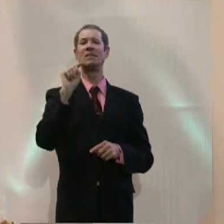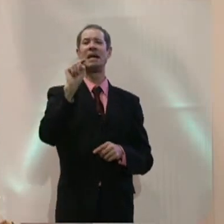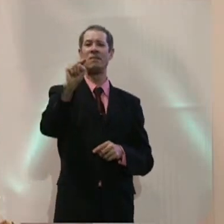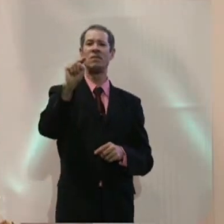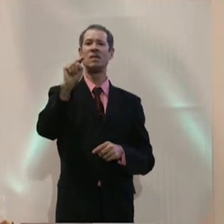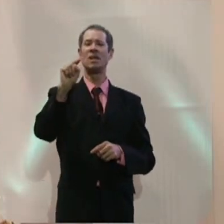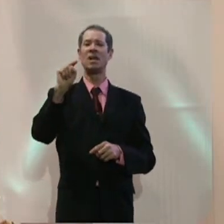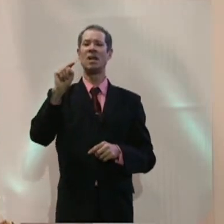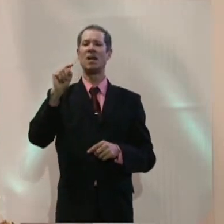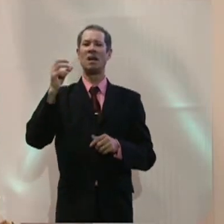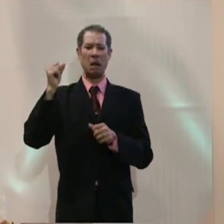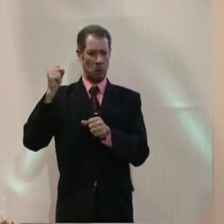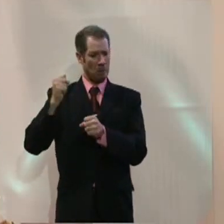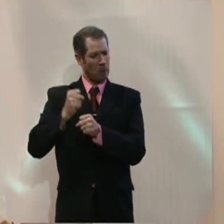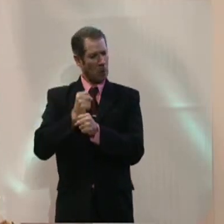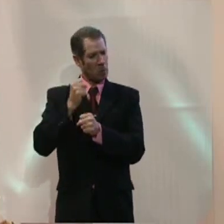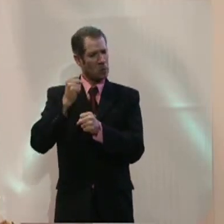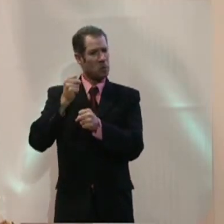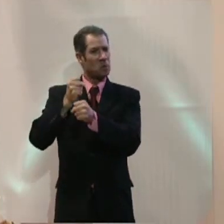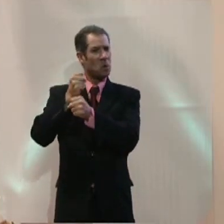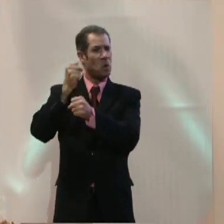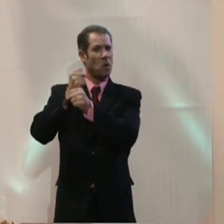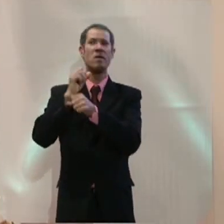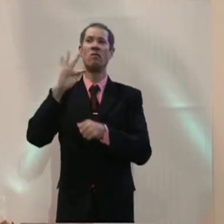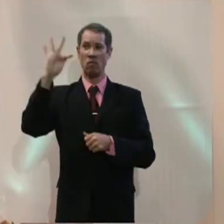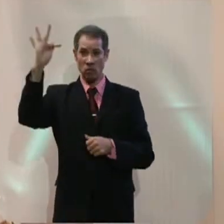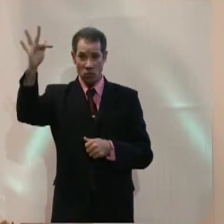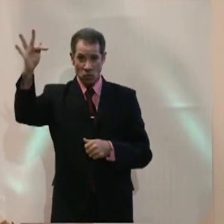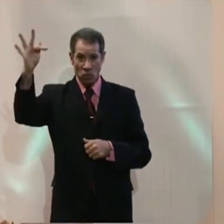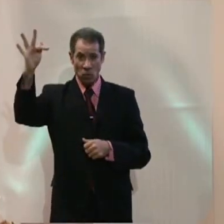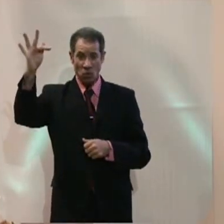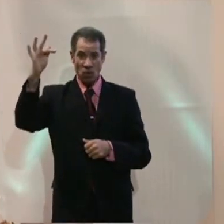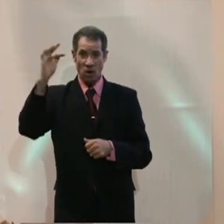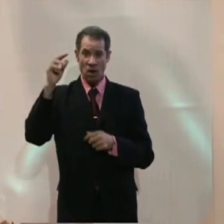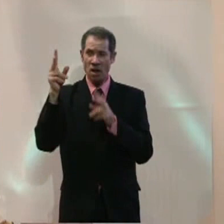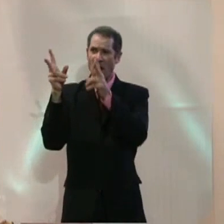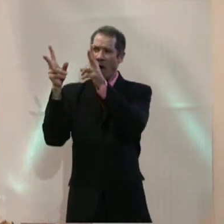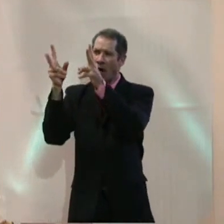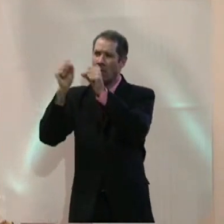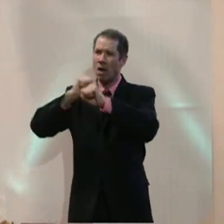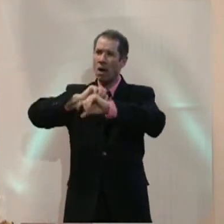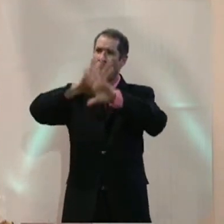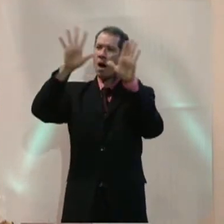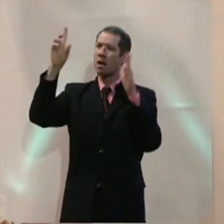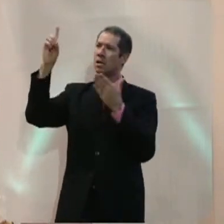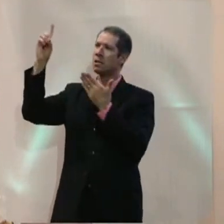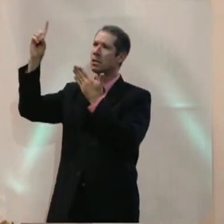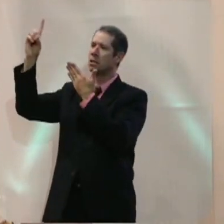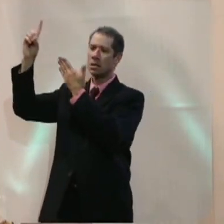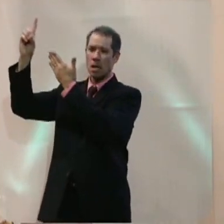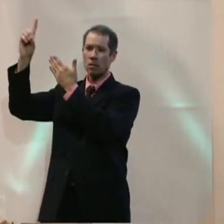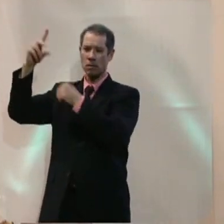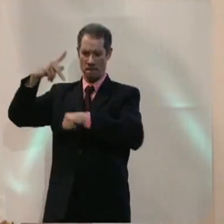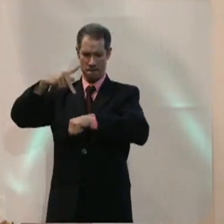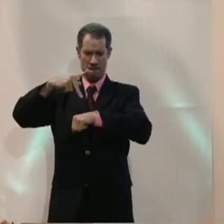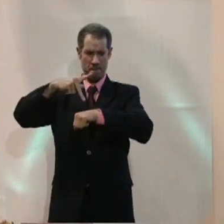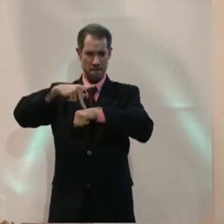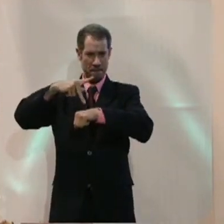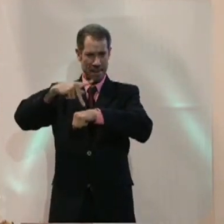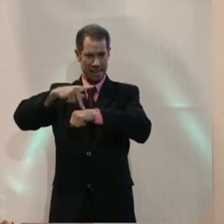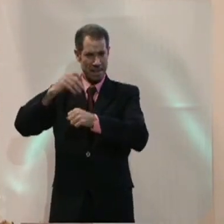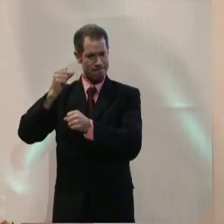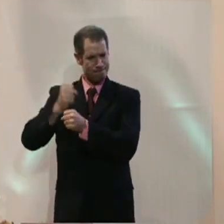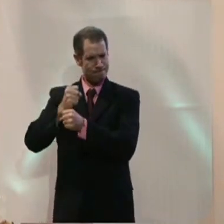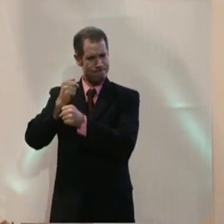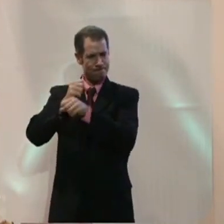É aquele que constrói o futuro e que vê a glória de Deus na pedra que está sendo lançada